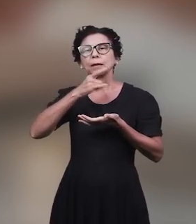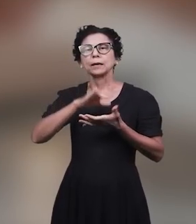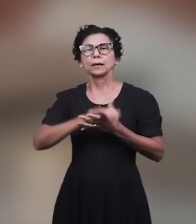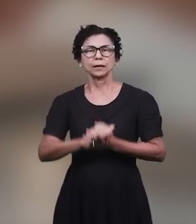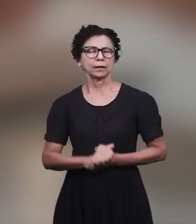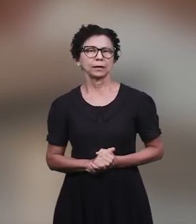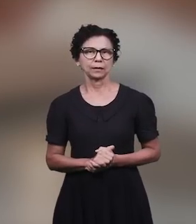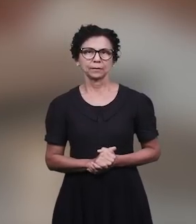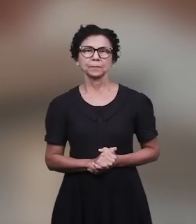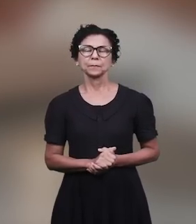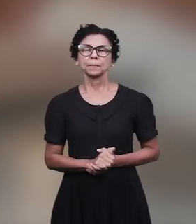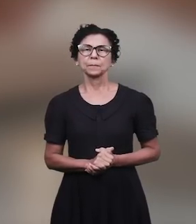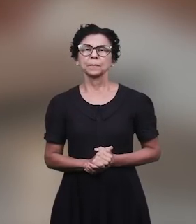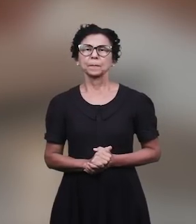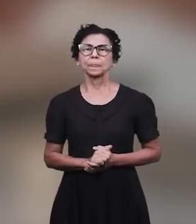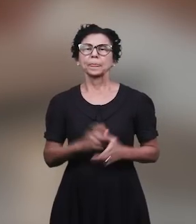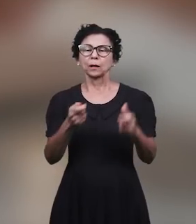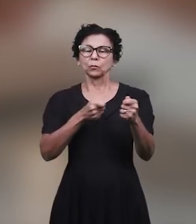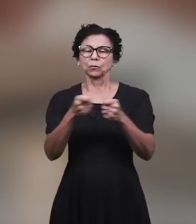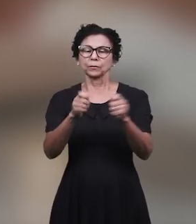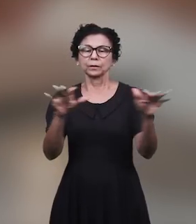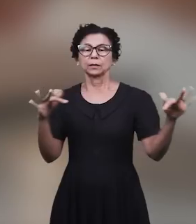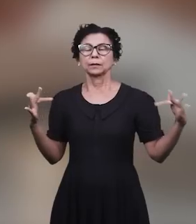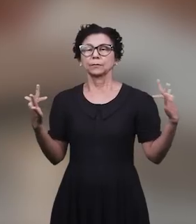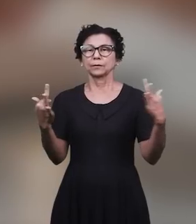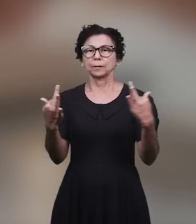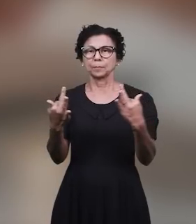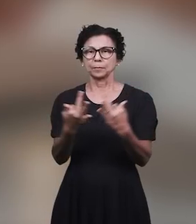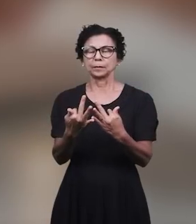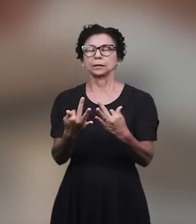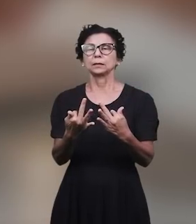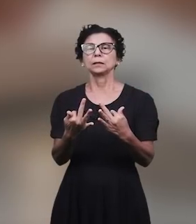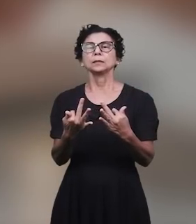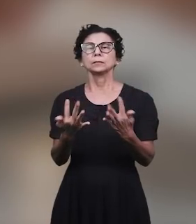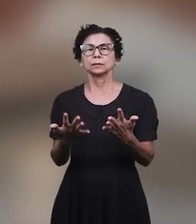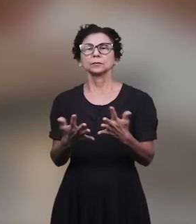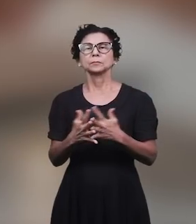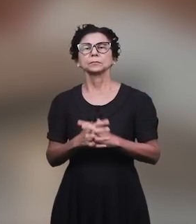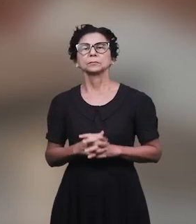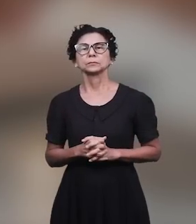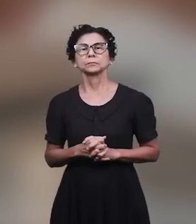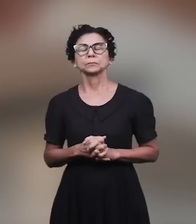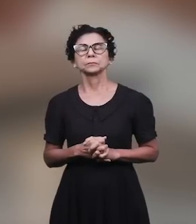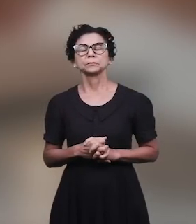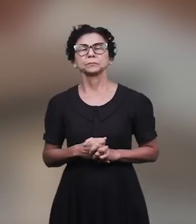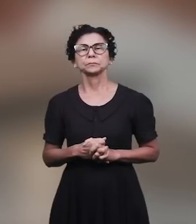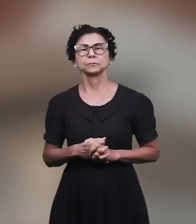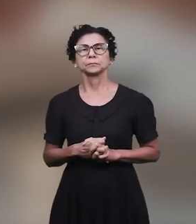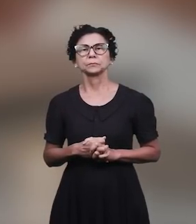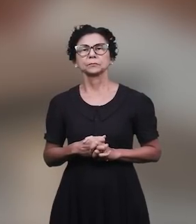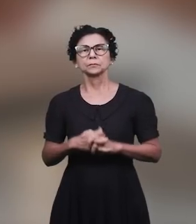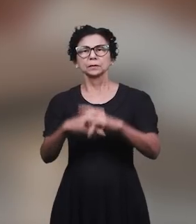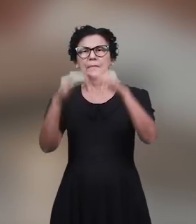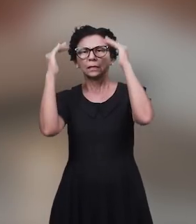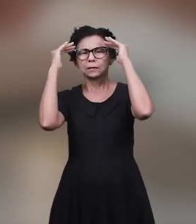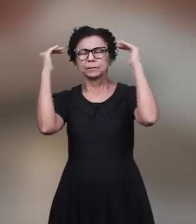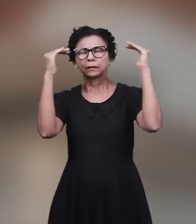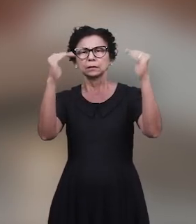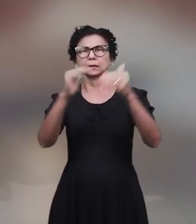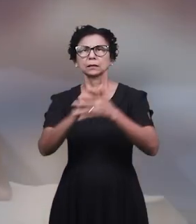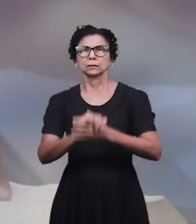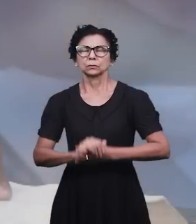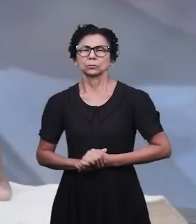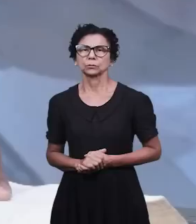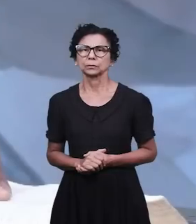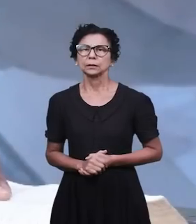casa, sua própria casa, tendo seus filhos em sujeição. Agora veja só, vai aqui no versículo 6, diz, não neófito. Neófito é o quê? É novo